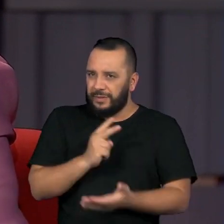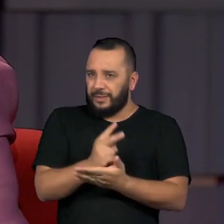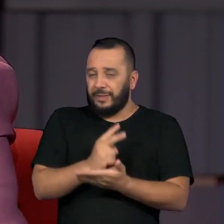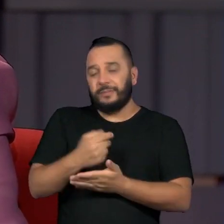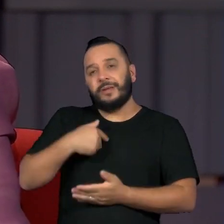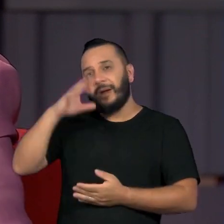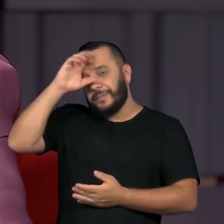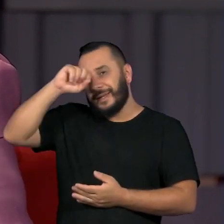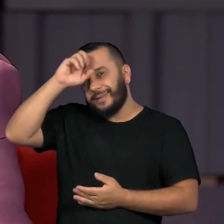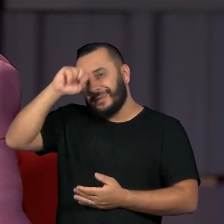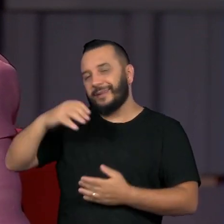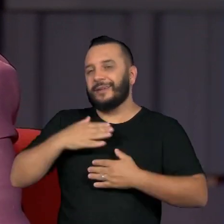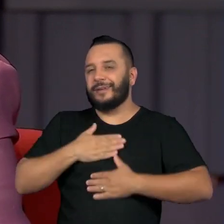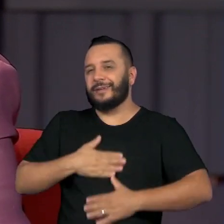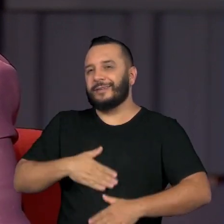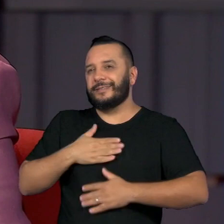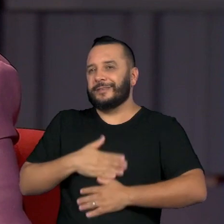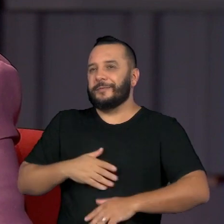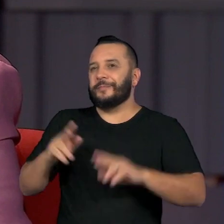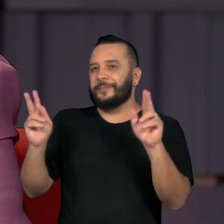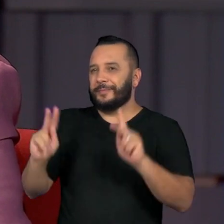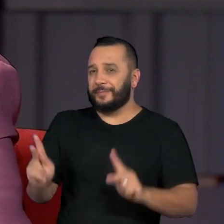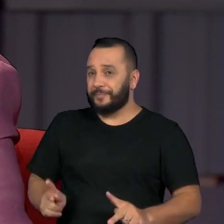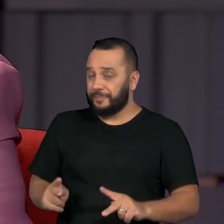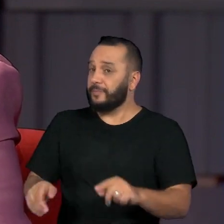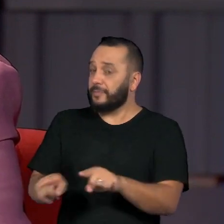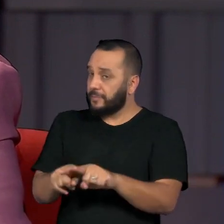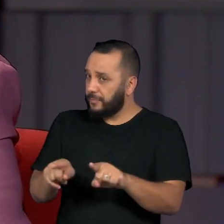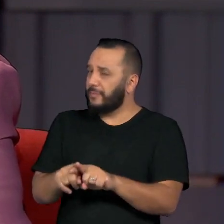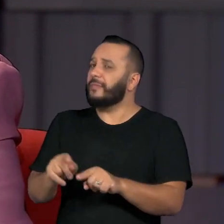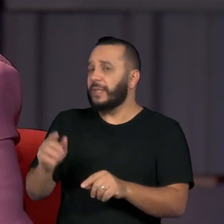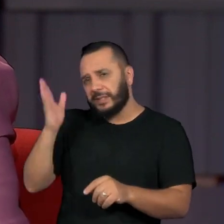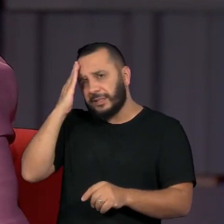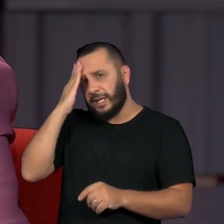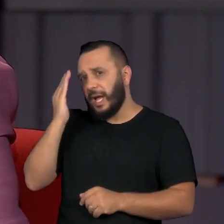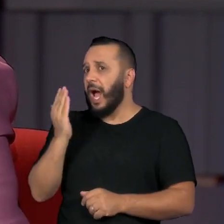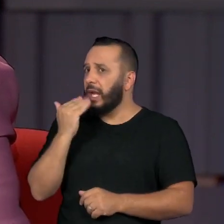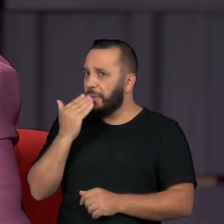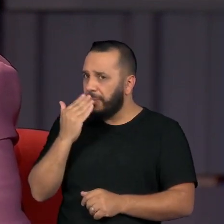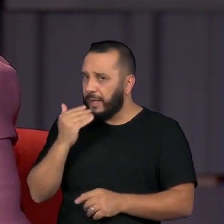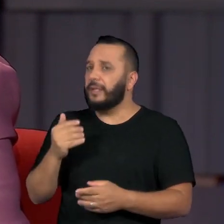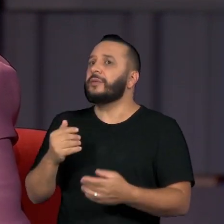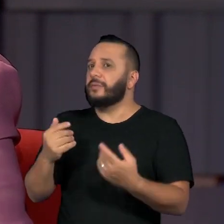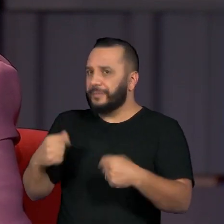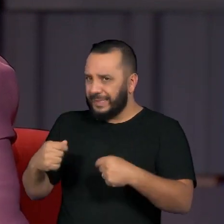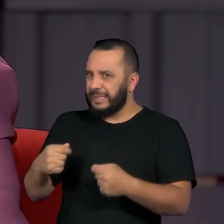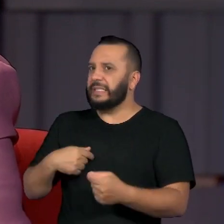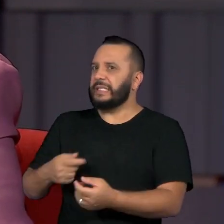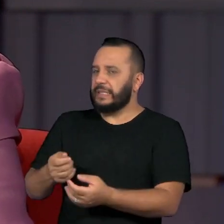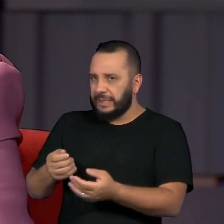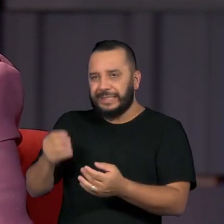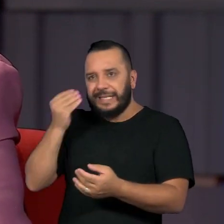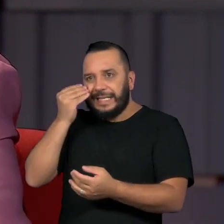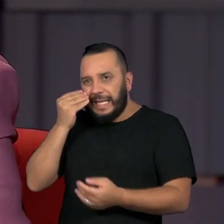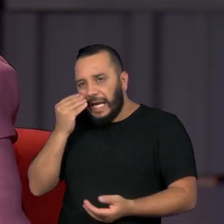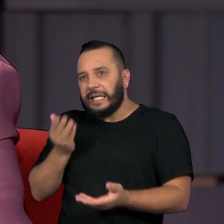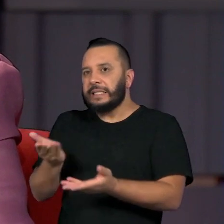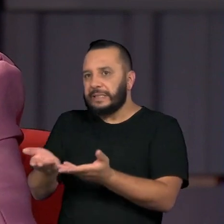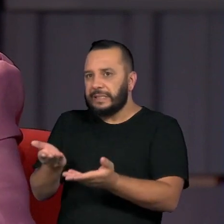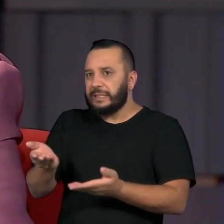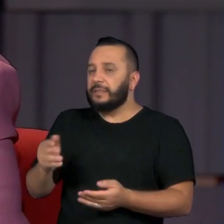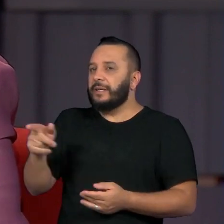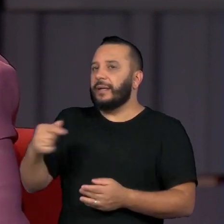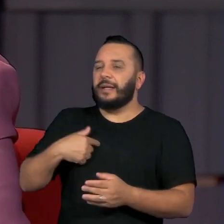ser de boa. Claro que com a seletividade alimentar, que é muito séria, envolve saúde, é muito difícil ser de boa, eu não recomendo, vai atrás. Atraso de